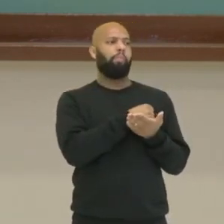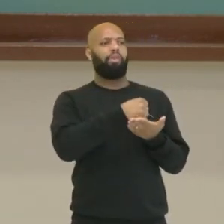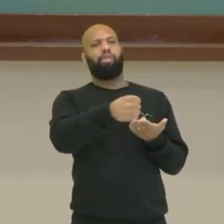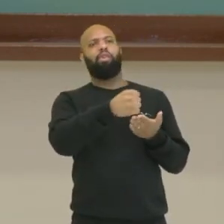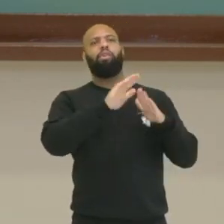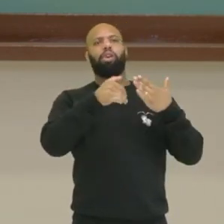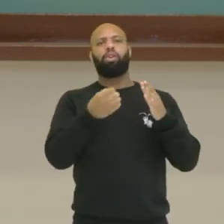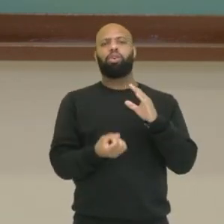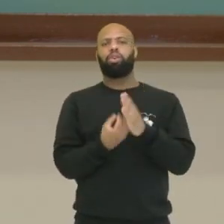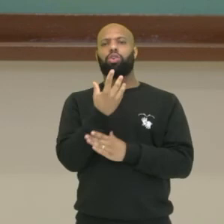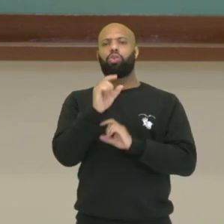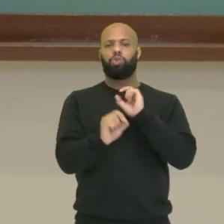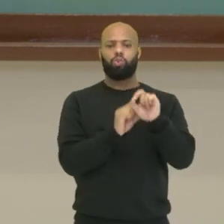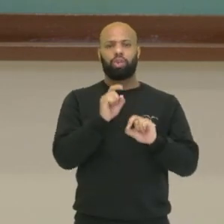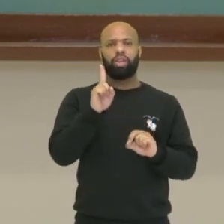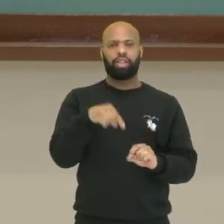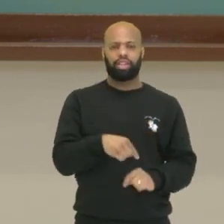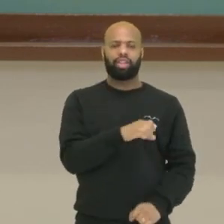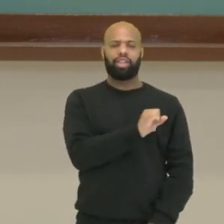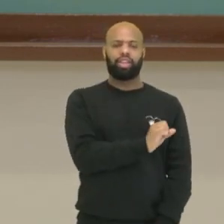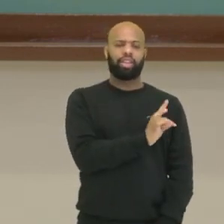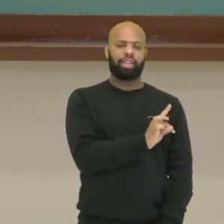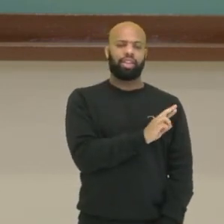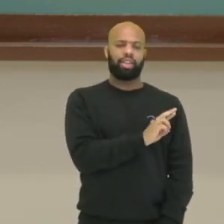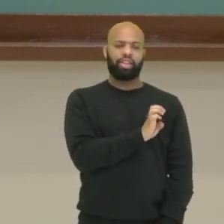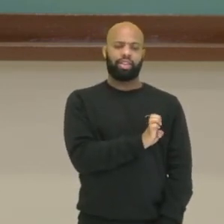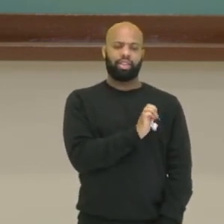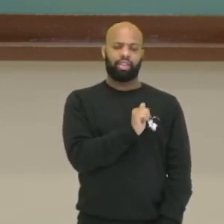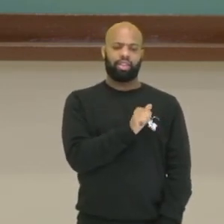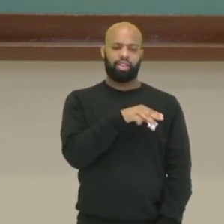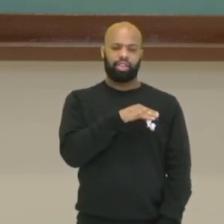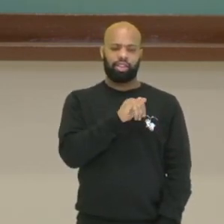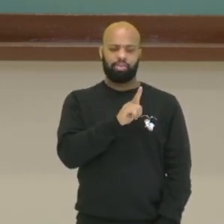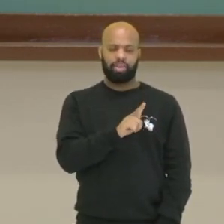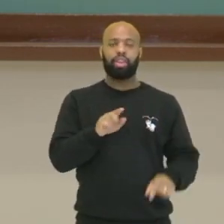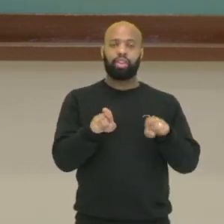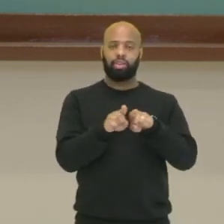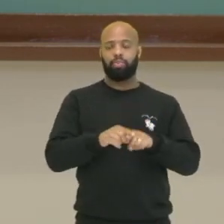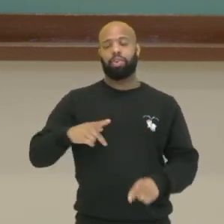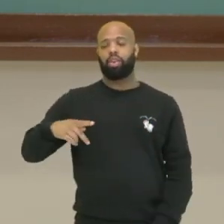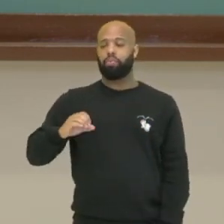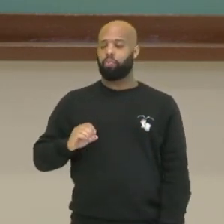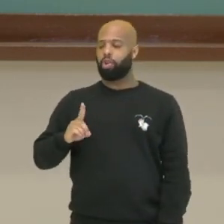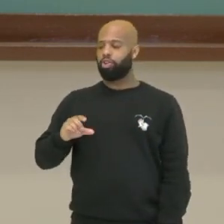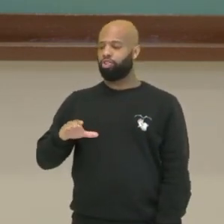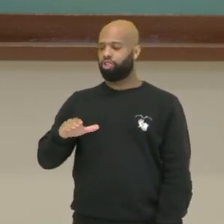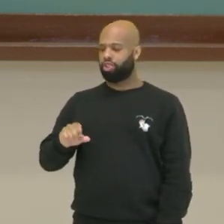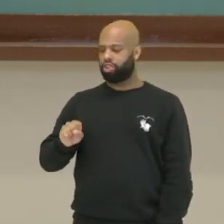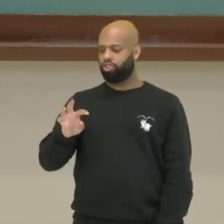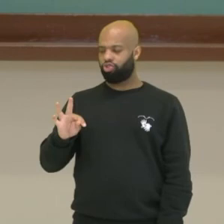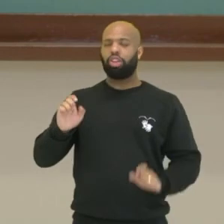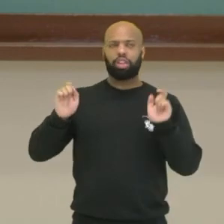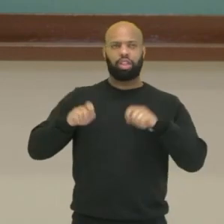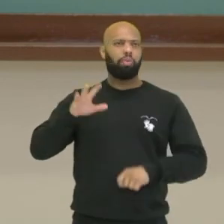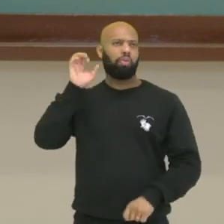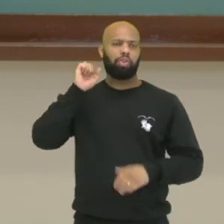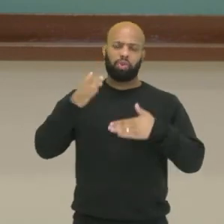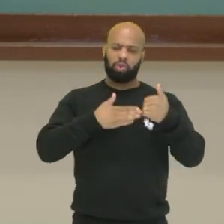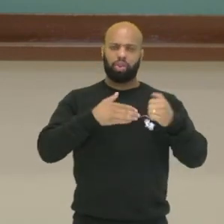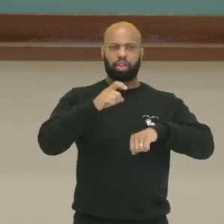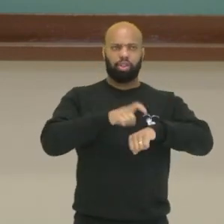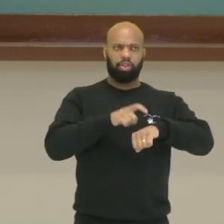surge o quê? Os streamings, o podcast, e aí você pode ouvir a hora que você bem puder.